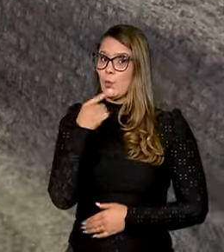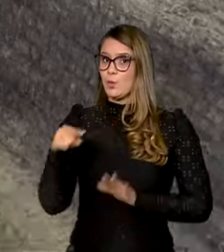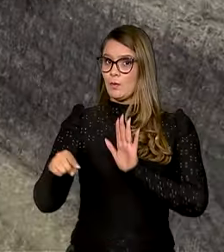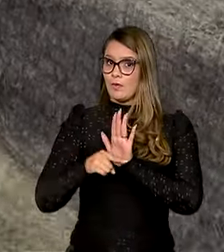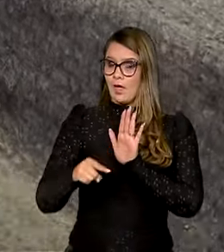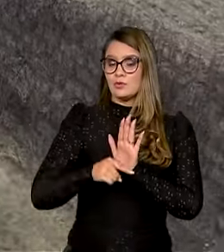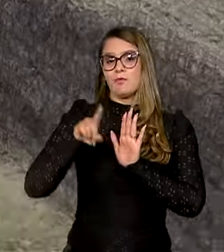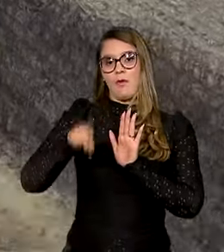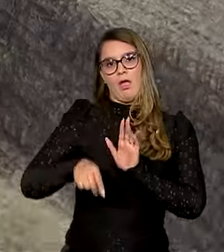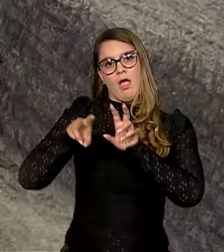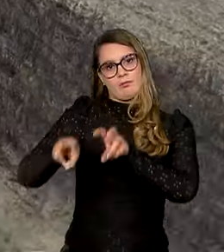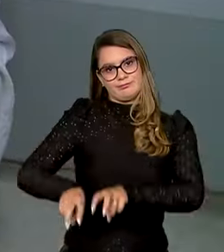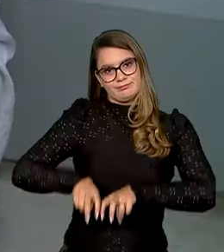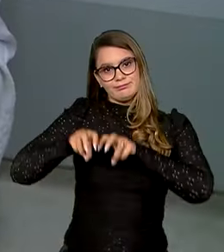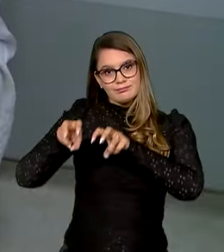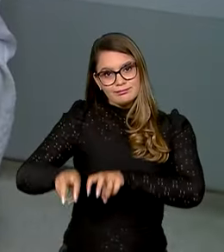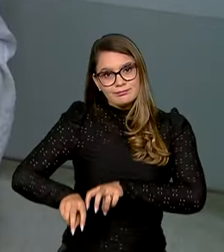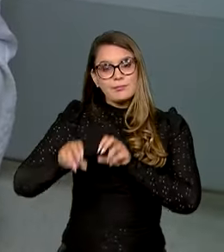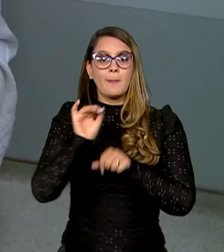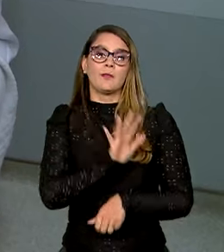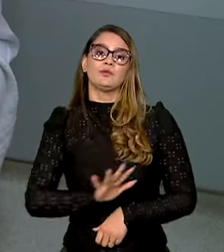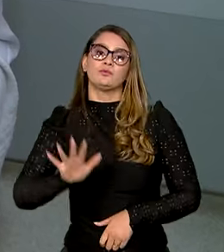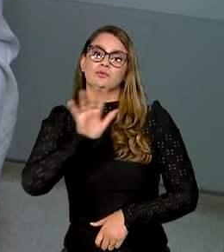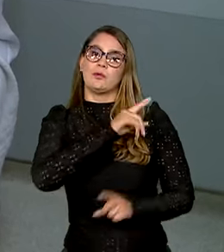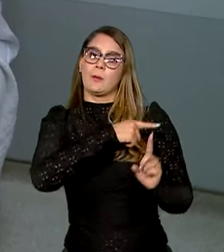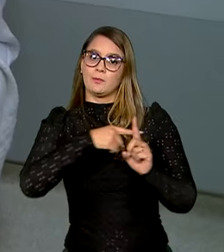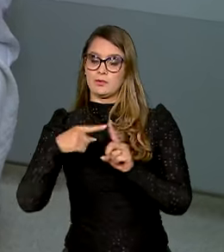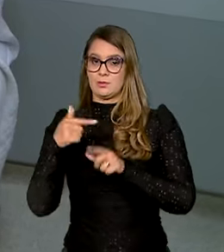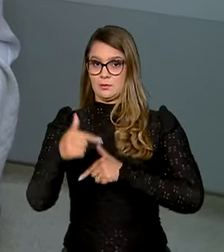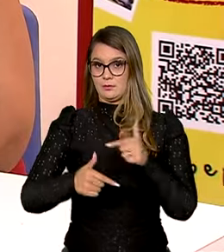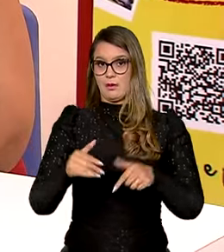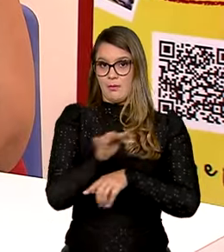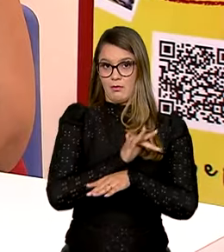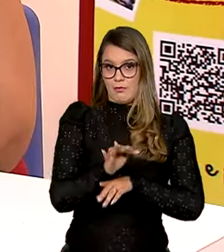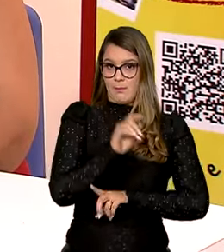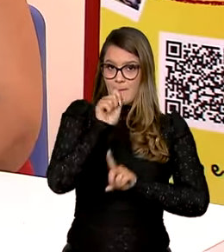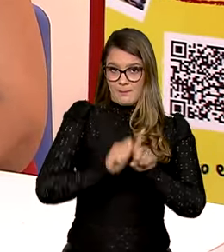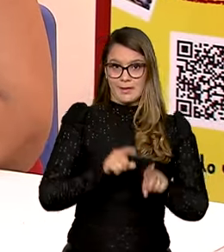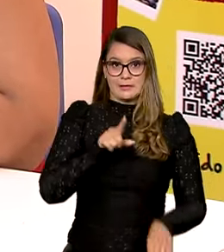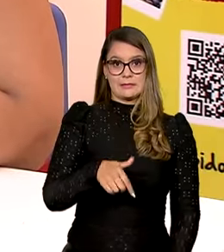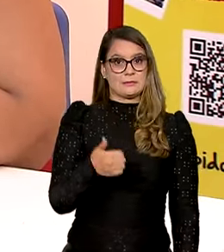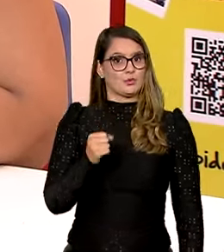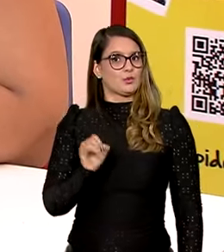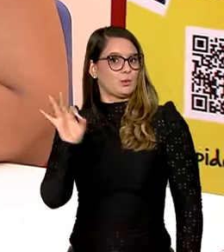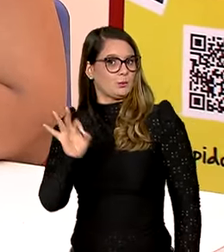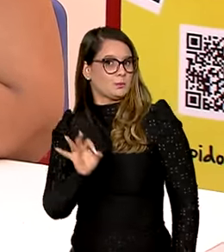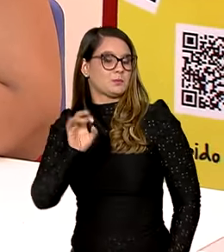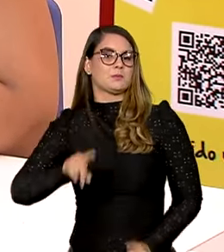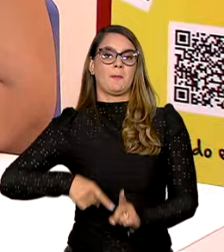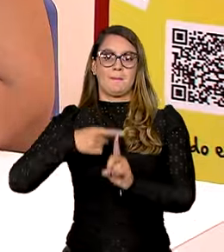negativo foi a agropecuária no geral o saldo do emprego formal no mês foi 18%